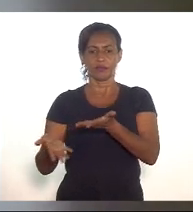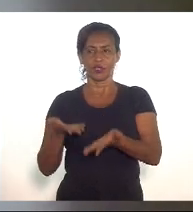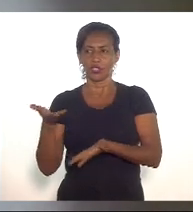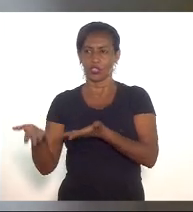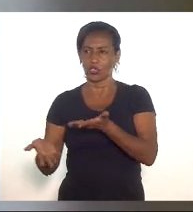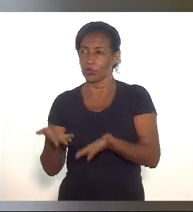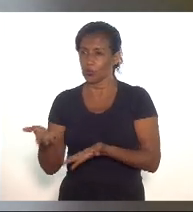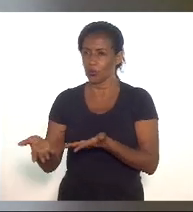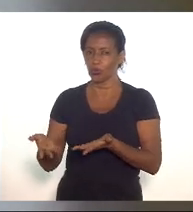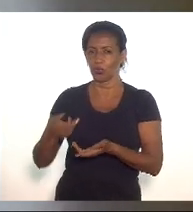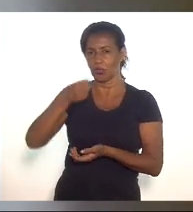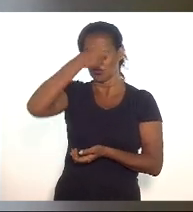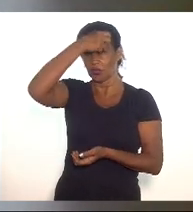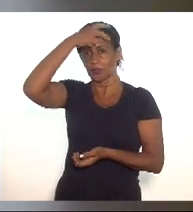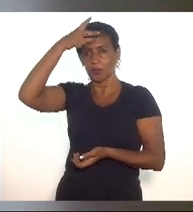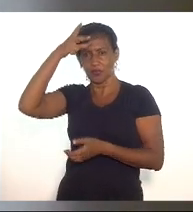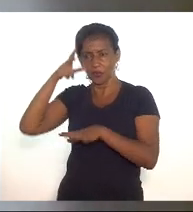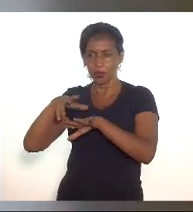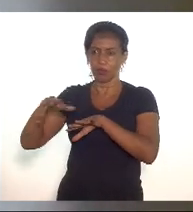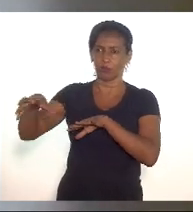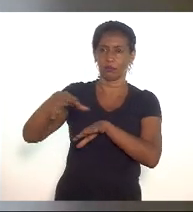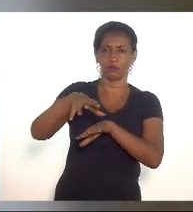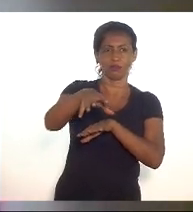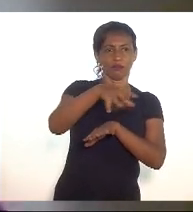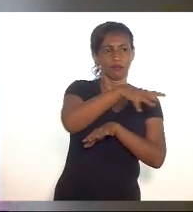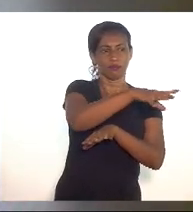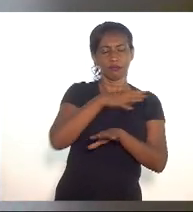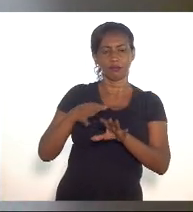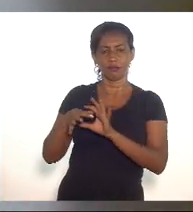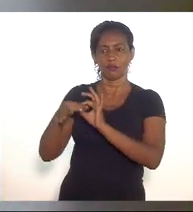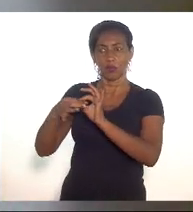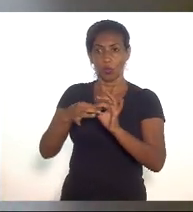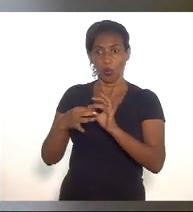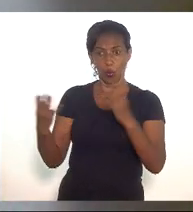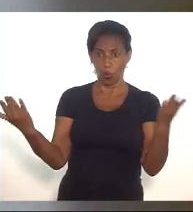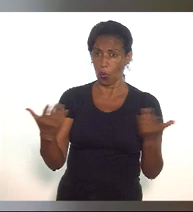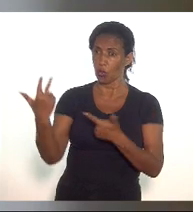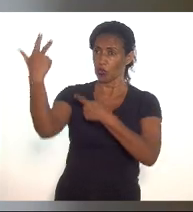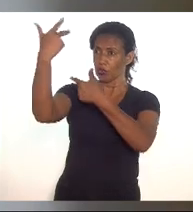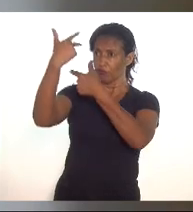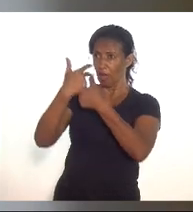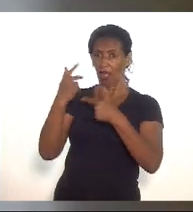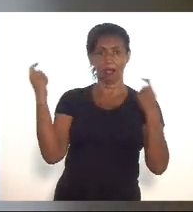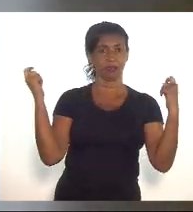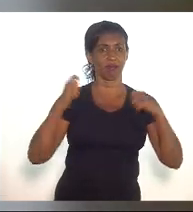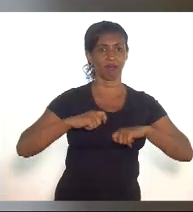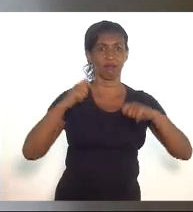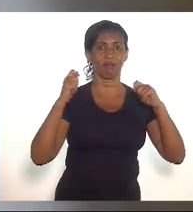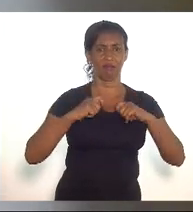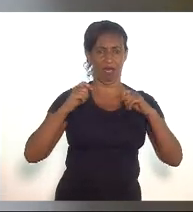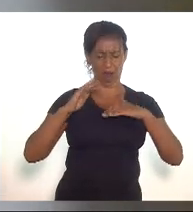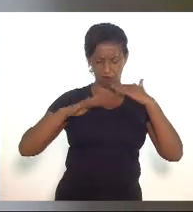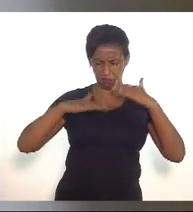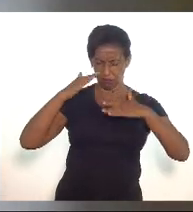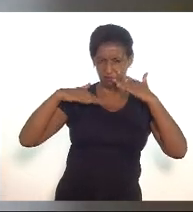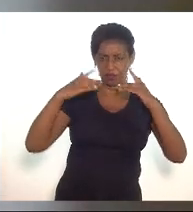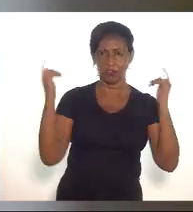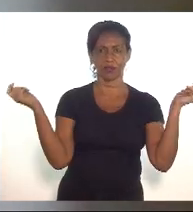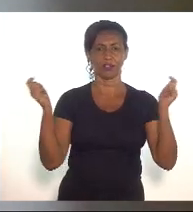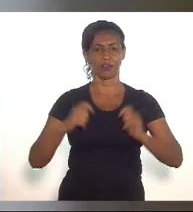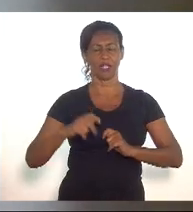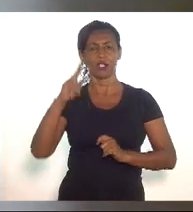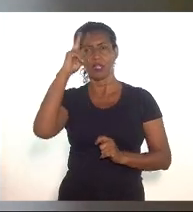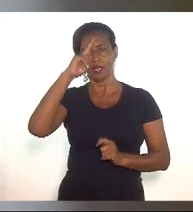estimulem a participação dos movimentos organizados da sociedade civil. Hoje, virtualmente, se pode fazer isso até com muita desenvoltura. Então,